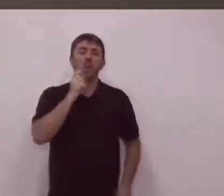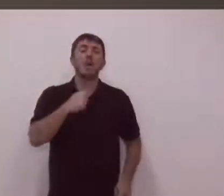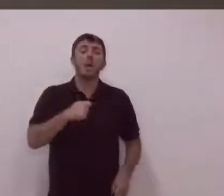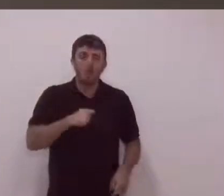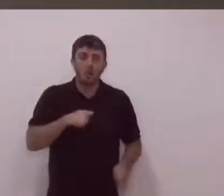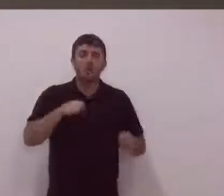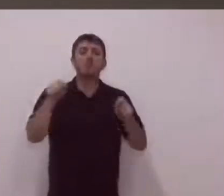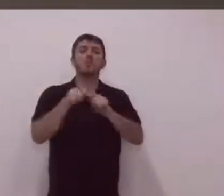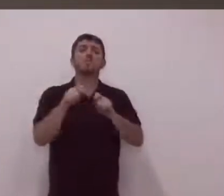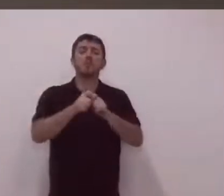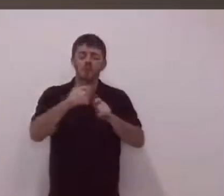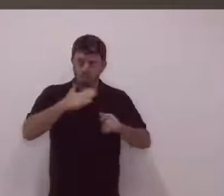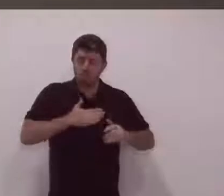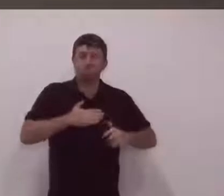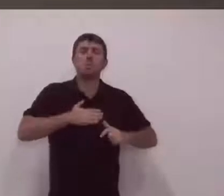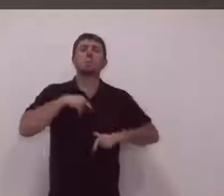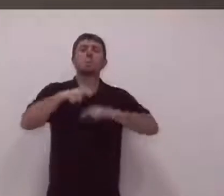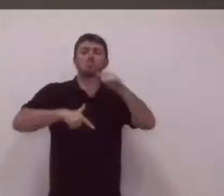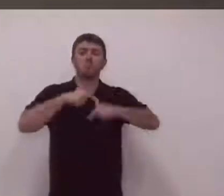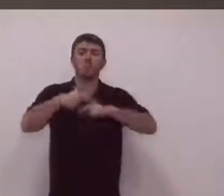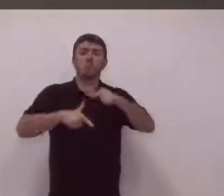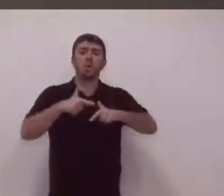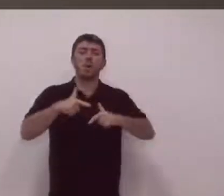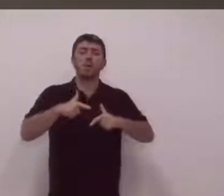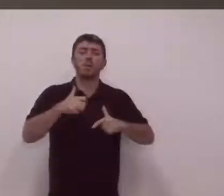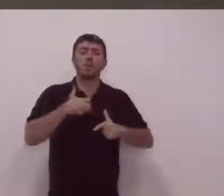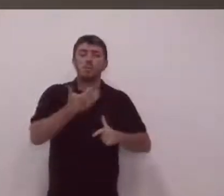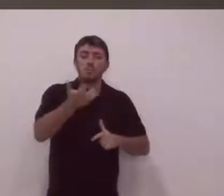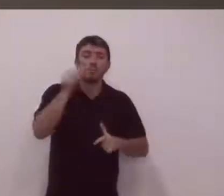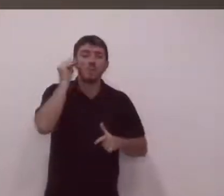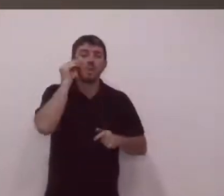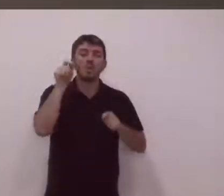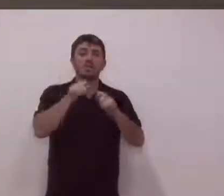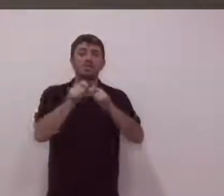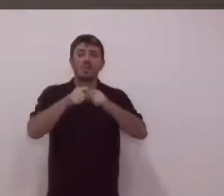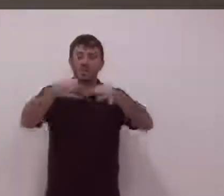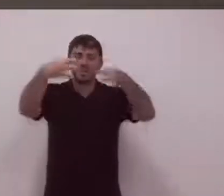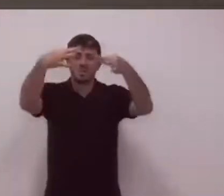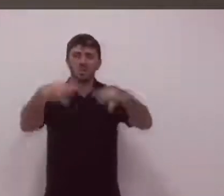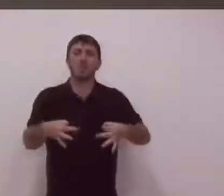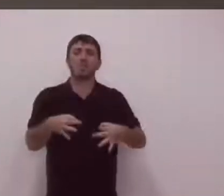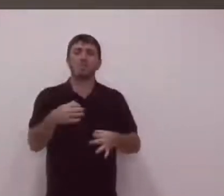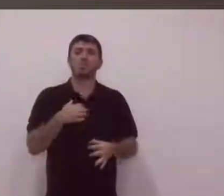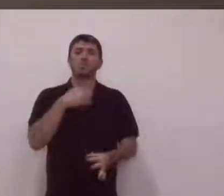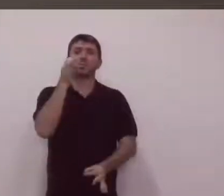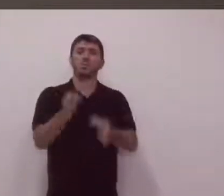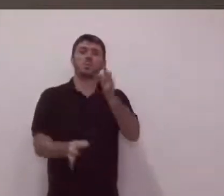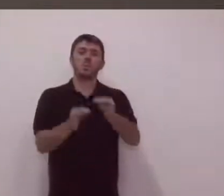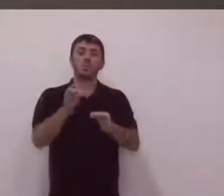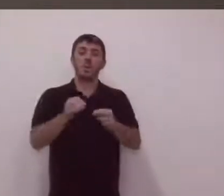está sendo feita e eu estou tentando fazer justiça mas não depende de mim